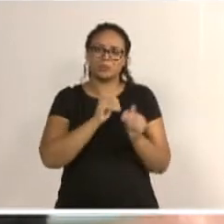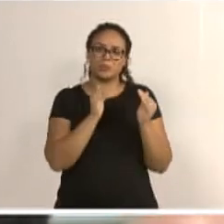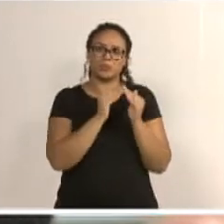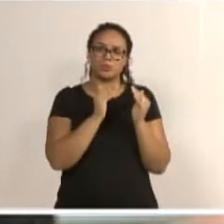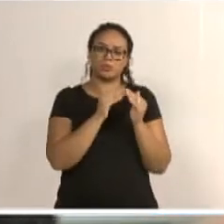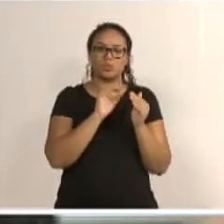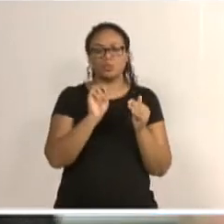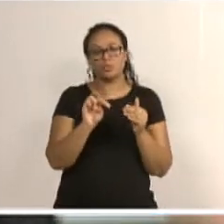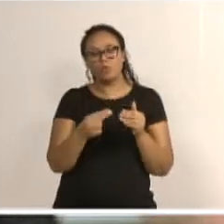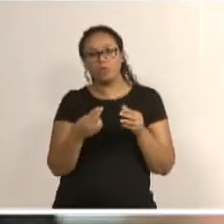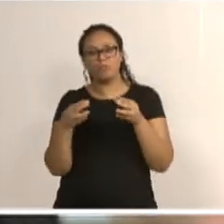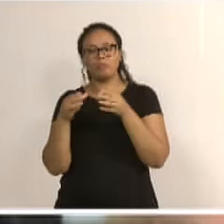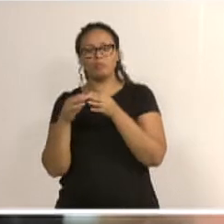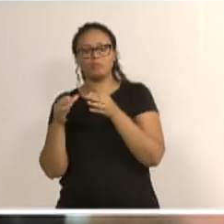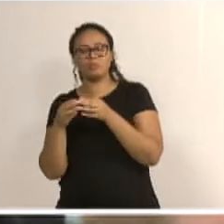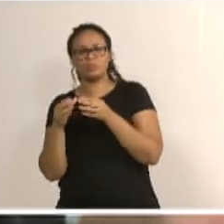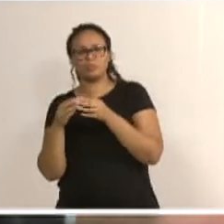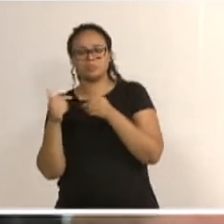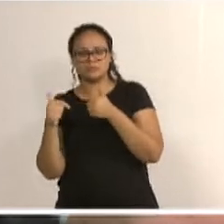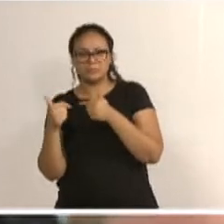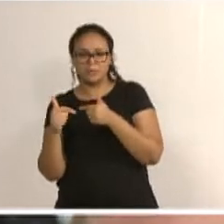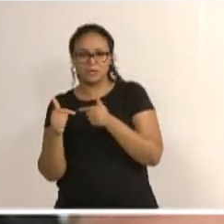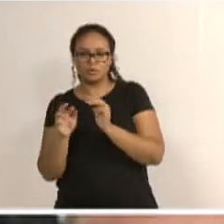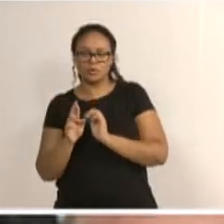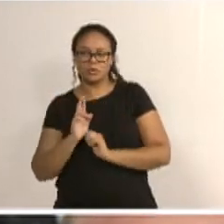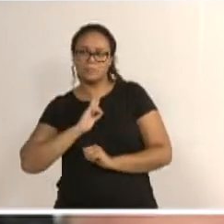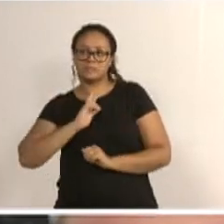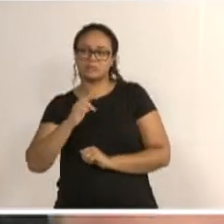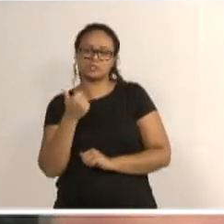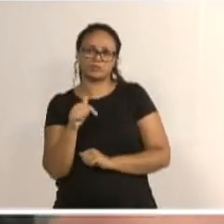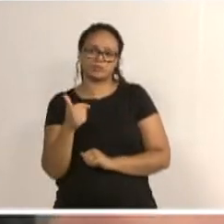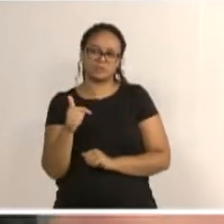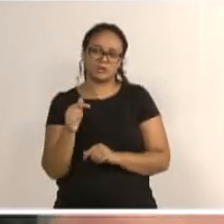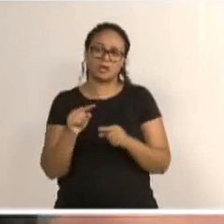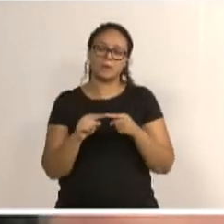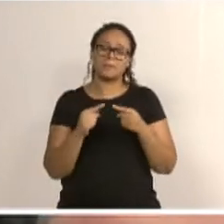trabalhadores, certo? Mas deixava.